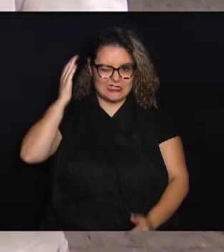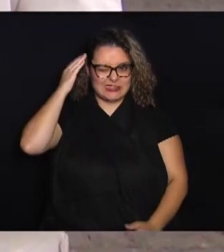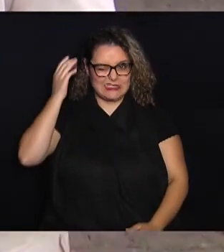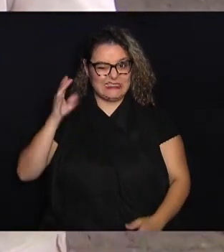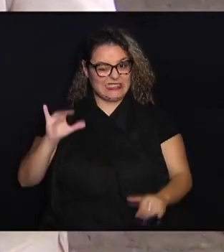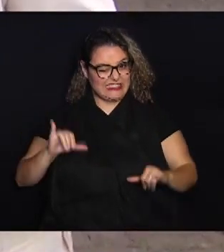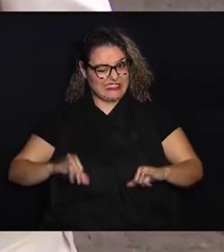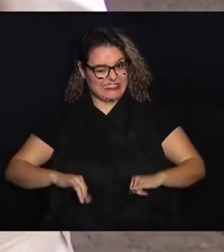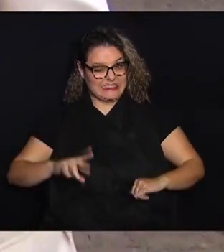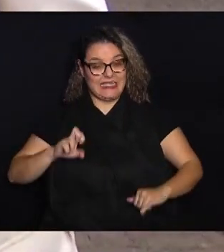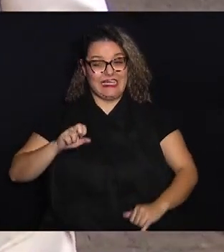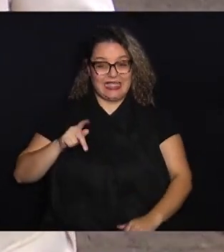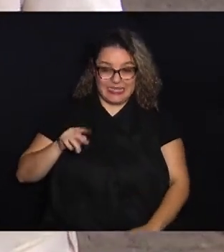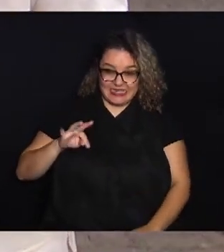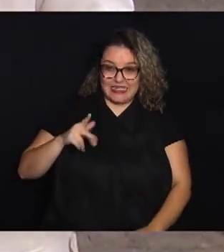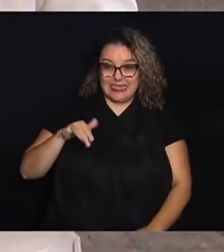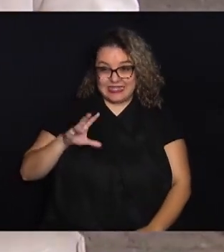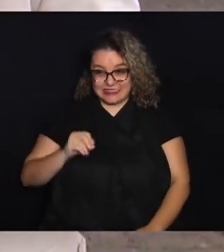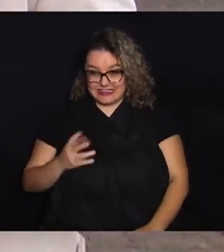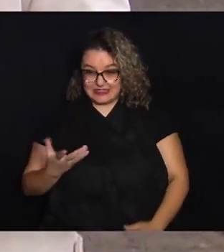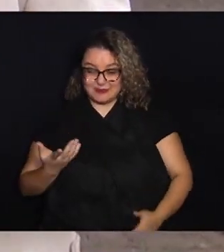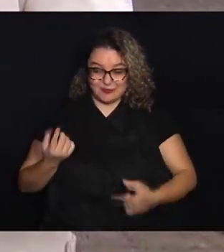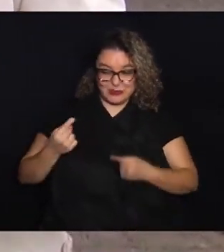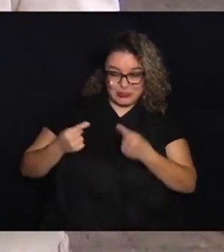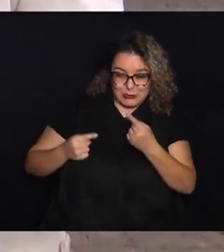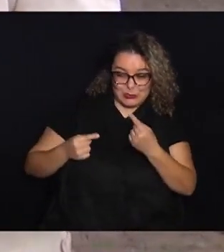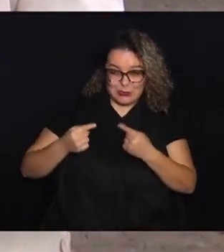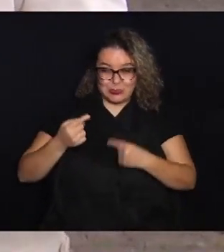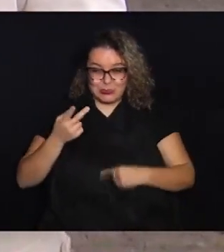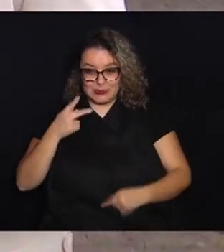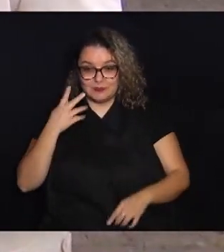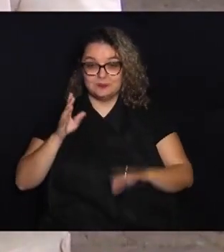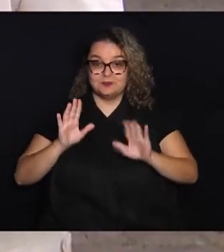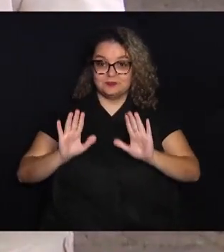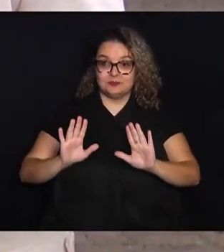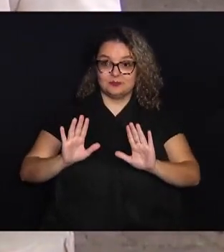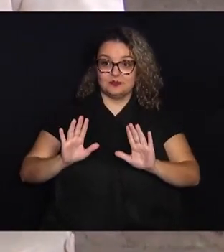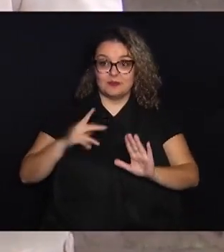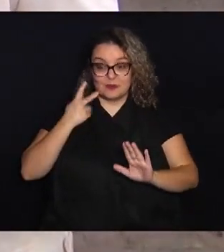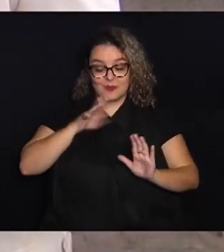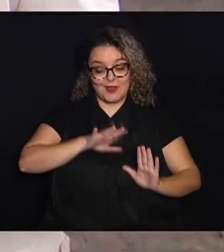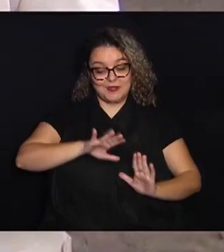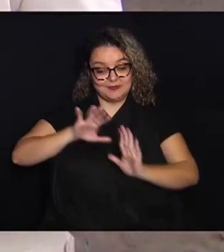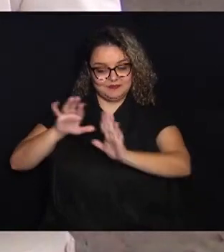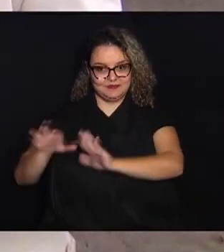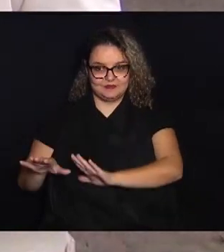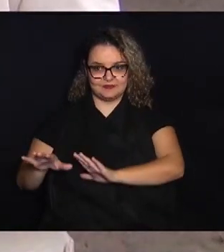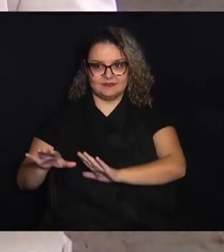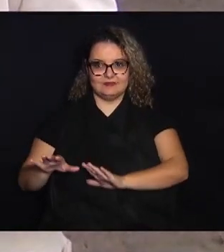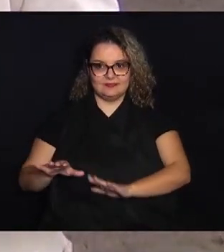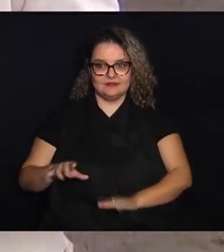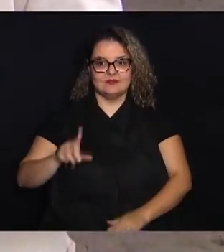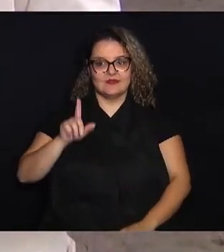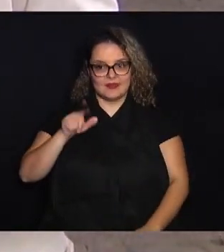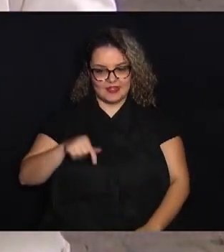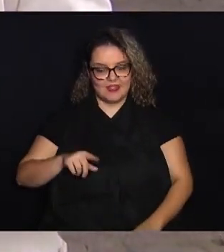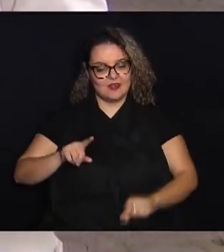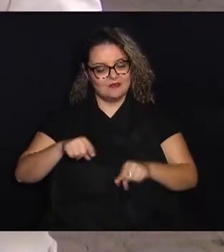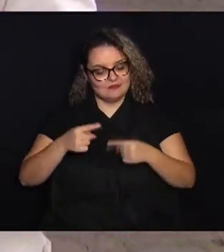retaliação, então existia uma certa rusga política, né? Mas, políticas à parte, ele foi e é um